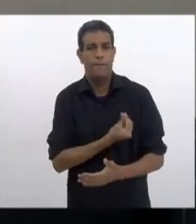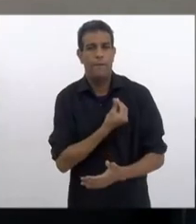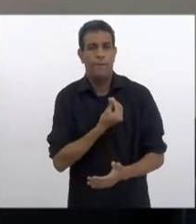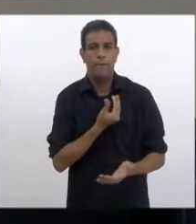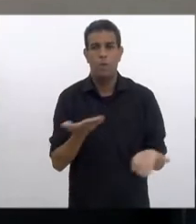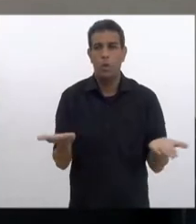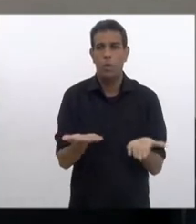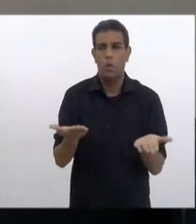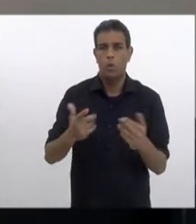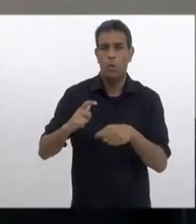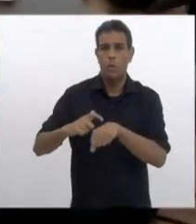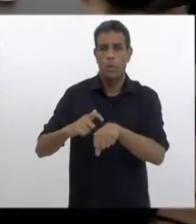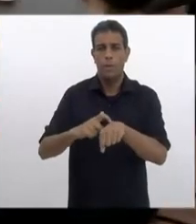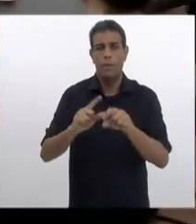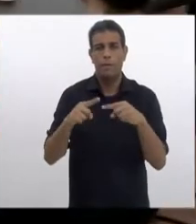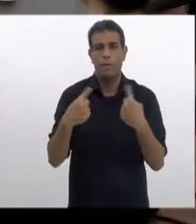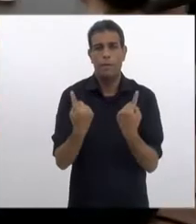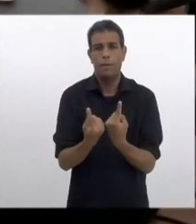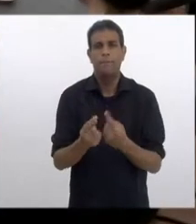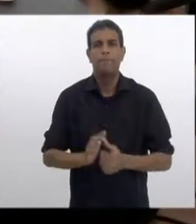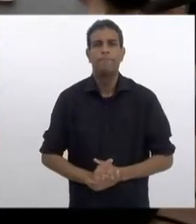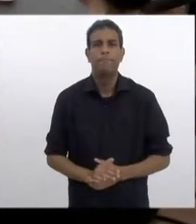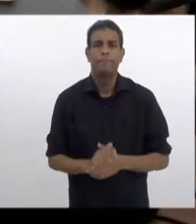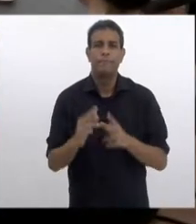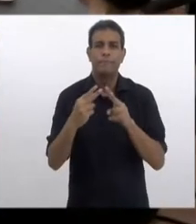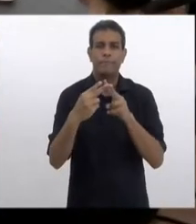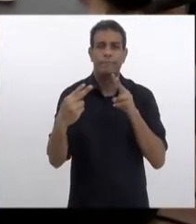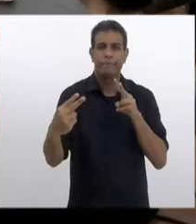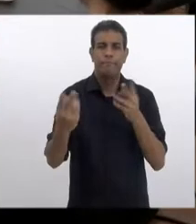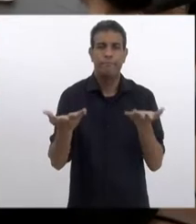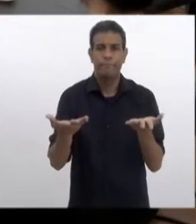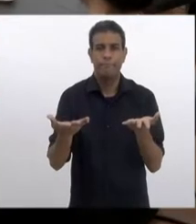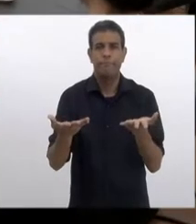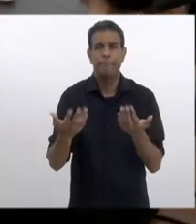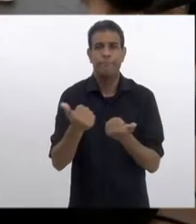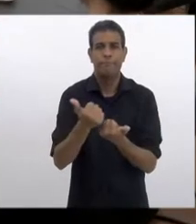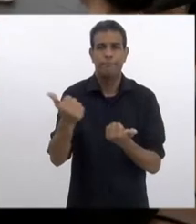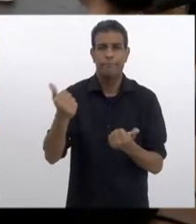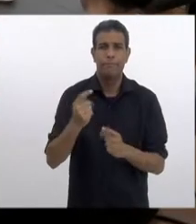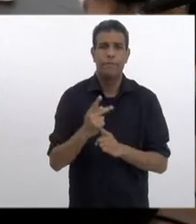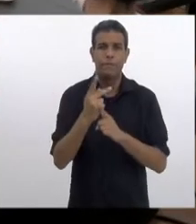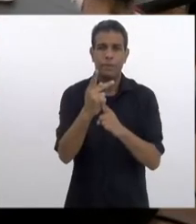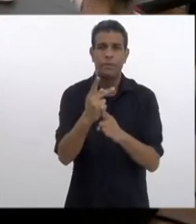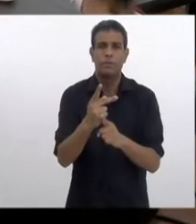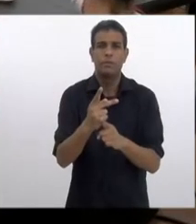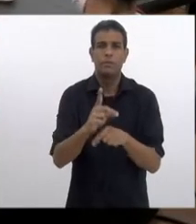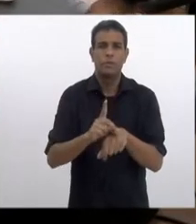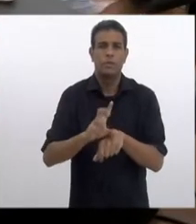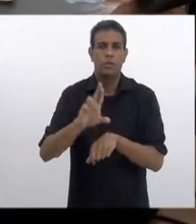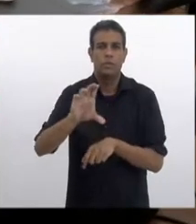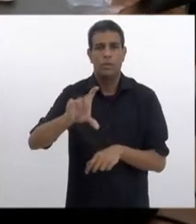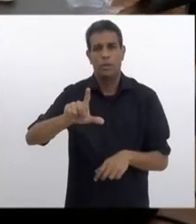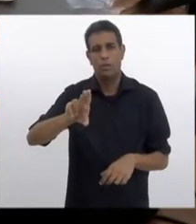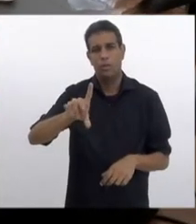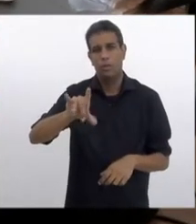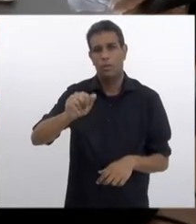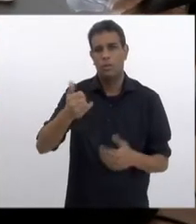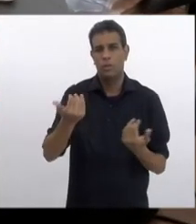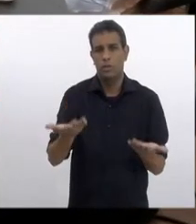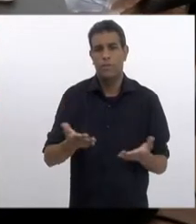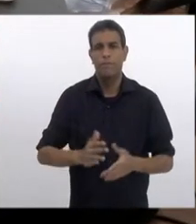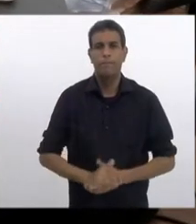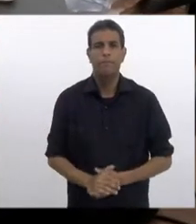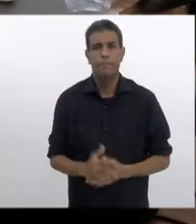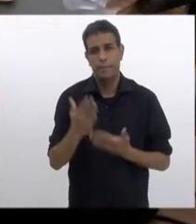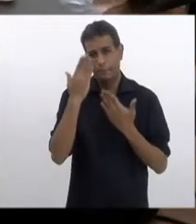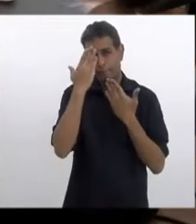na nossa reunião. Online está a promotora de justiça, doutora Cláudia Martins Quaresma.